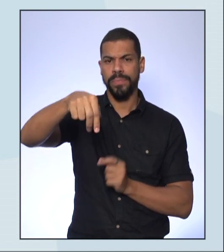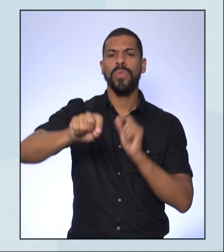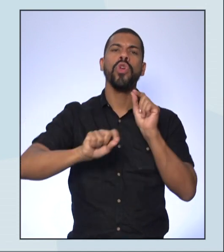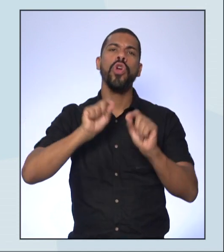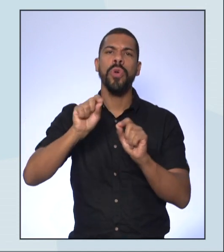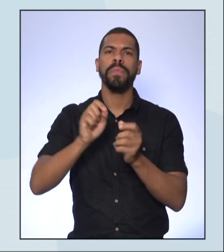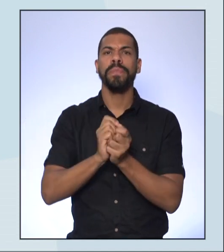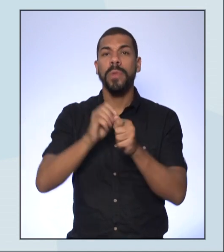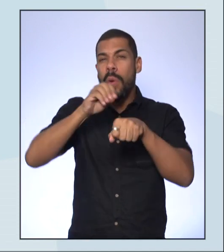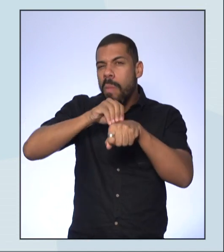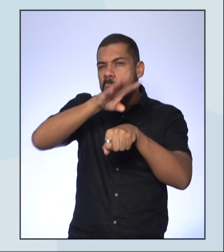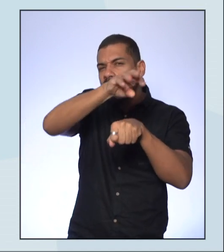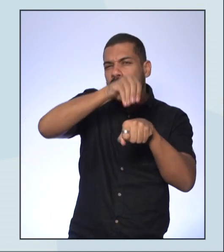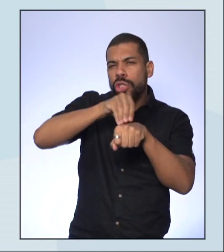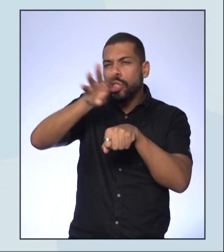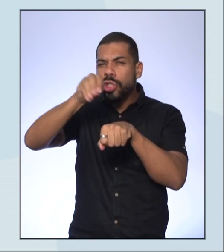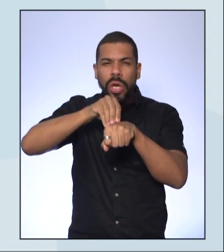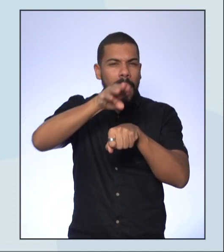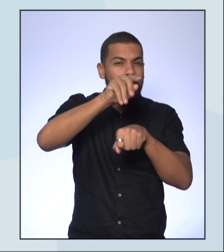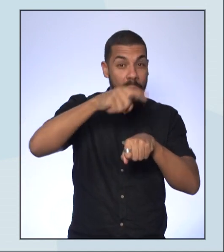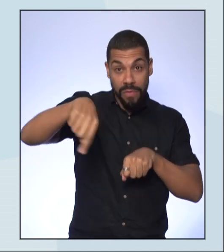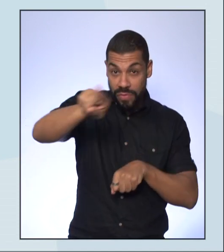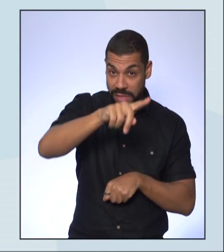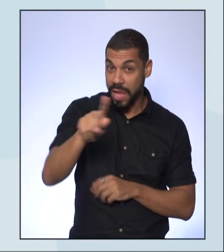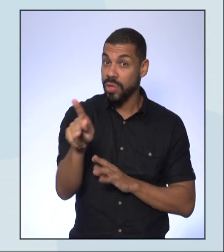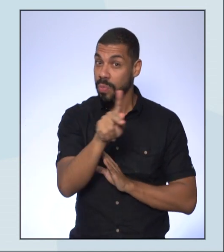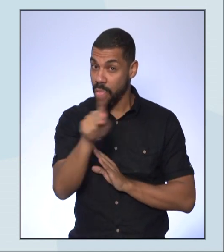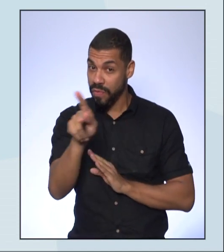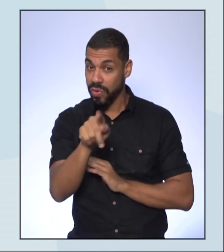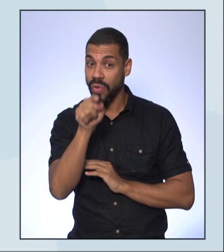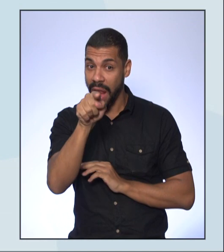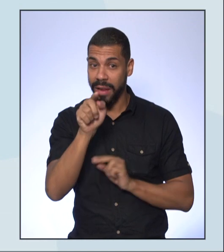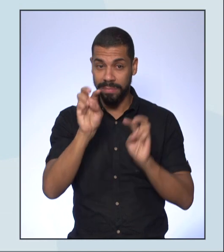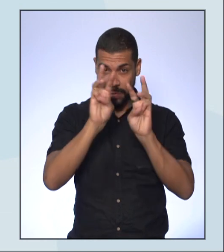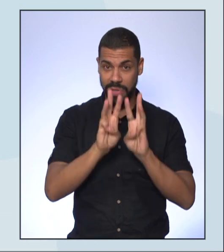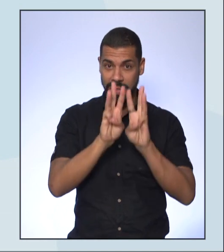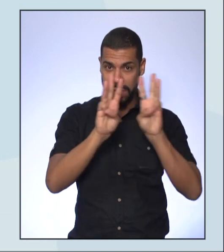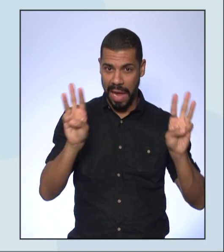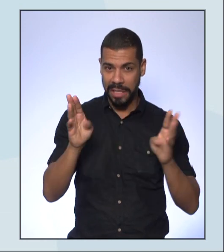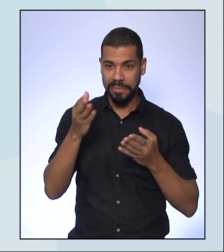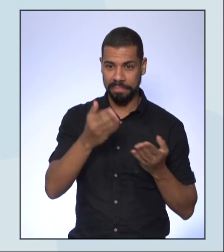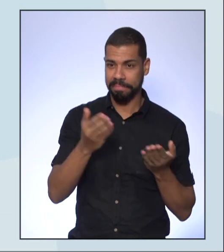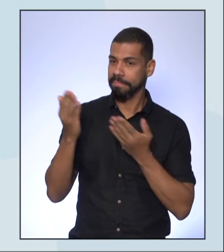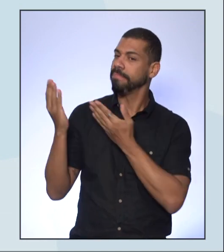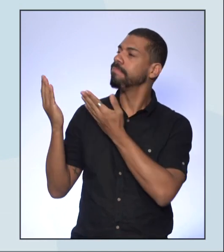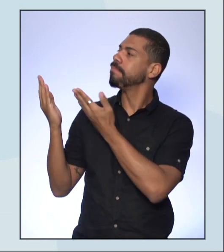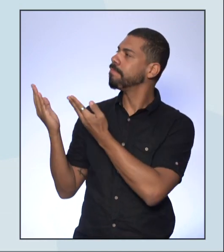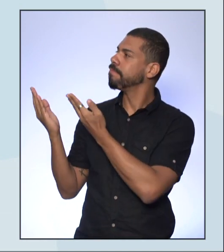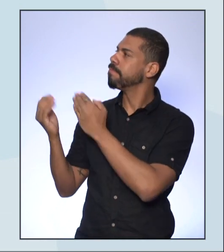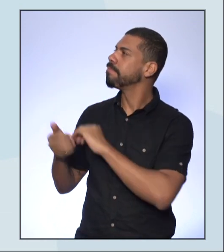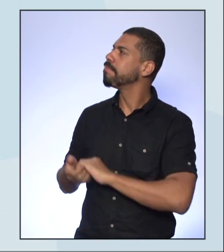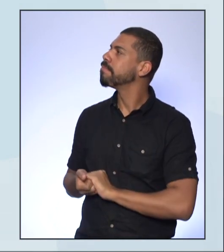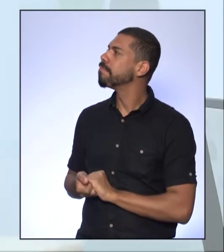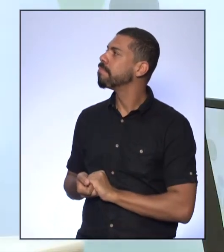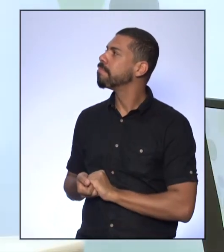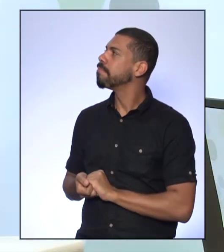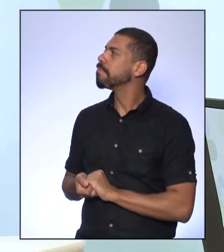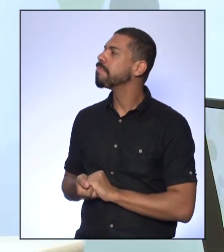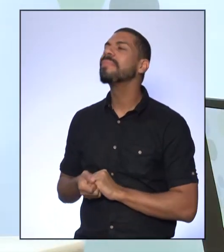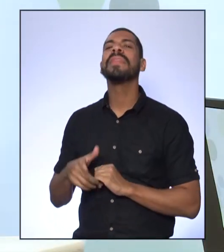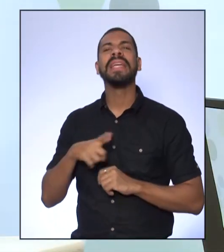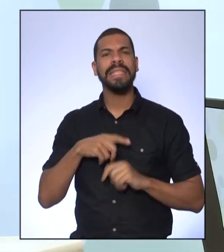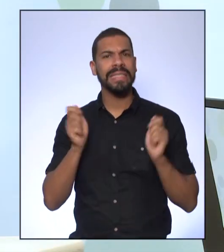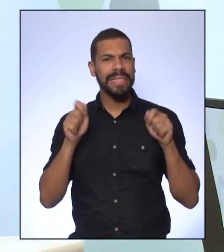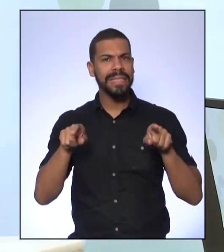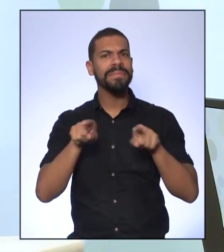uma dica aqui para os professores, né? Que lá no CEMADEM, né, além de alertas de desastres, eles também têm um segmento